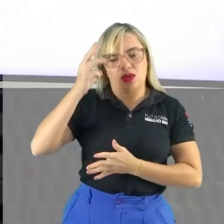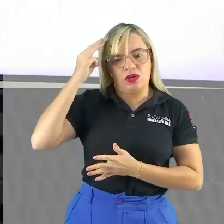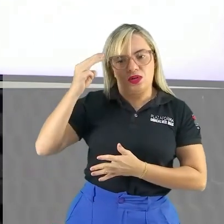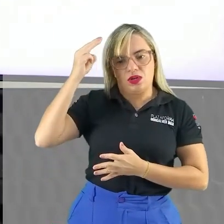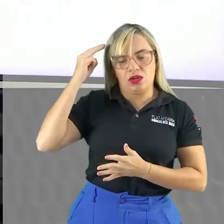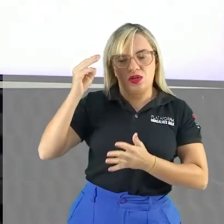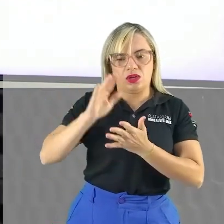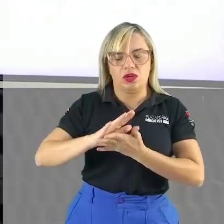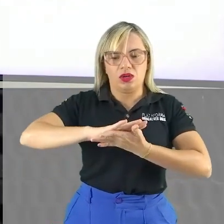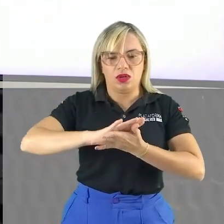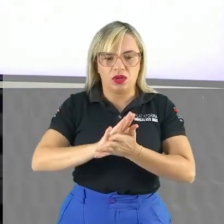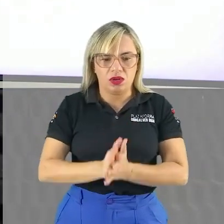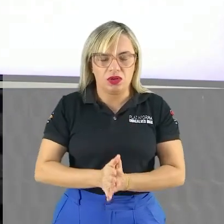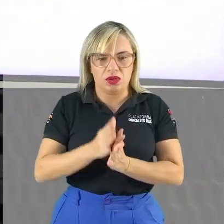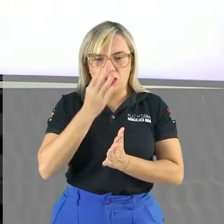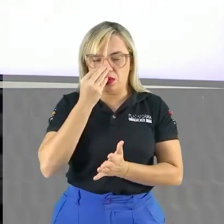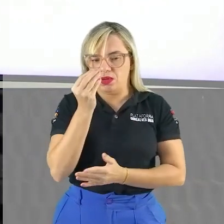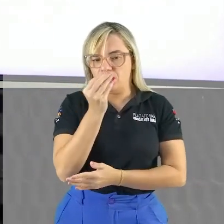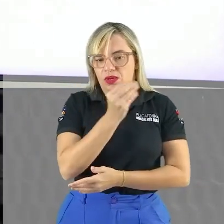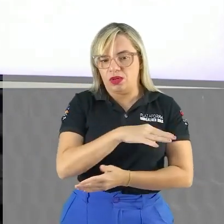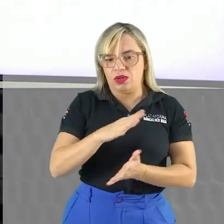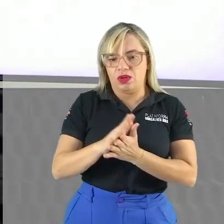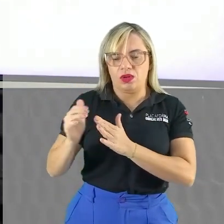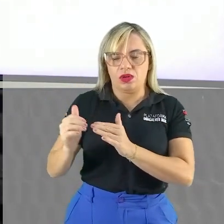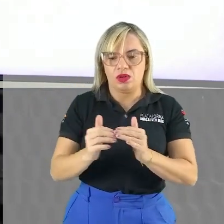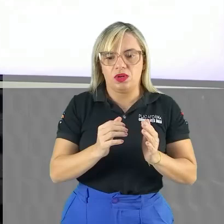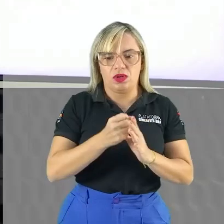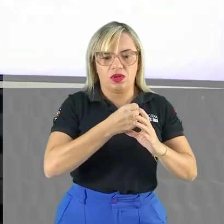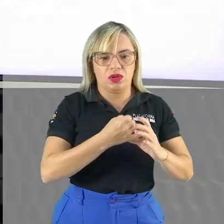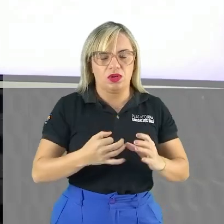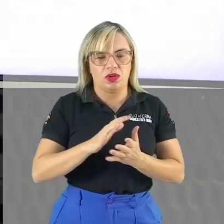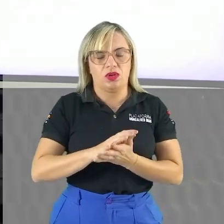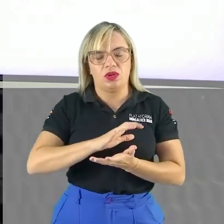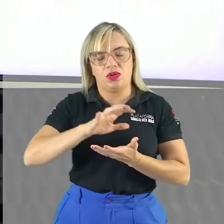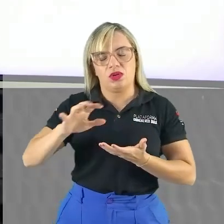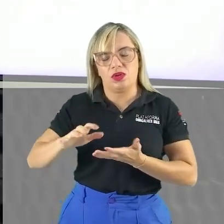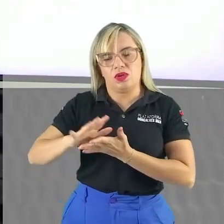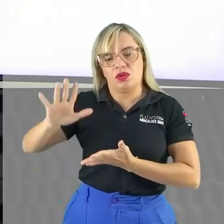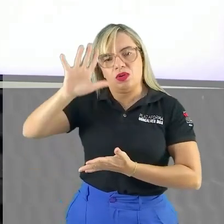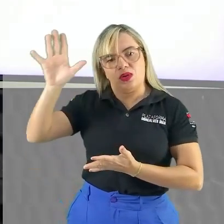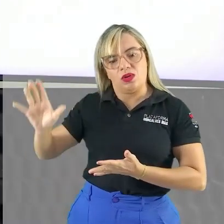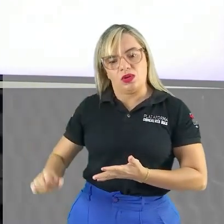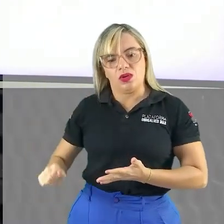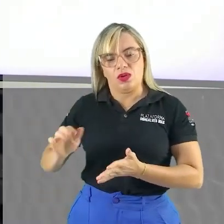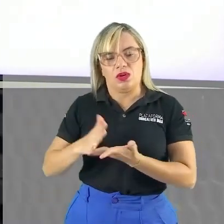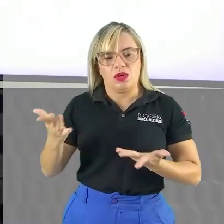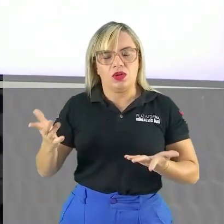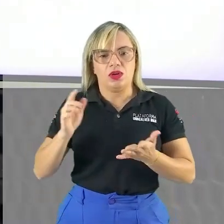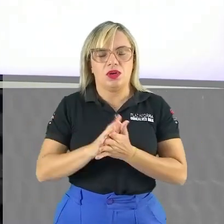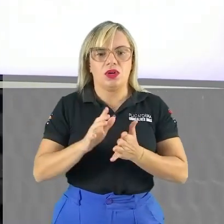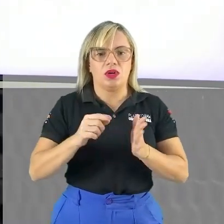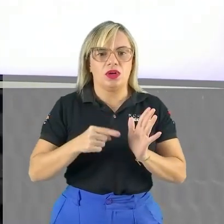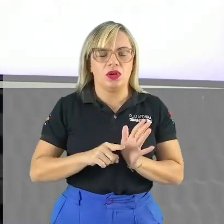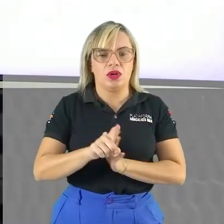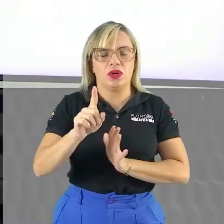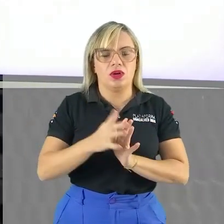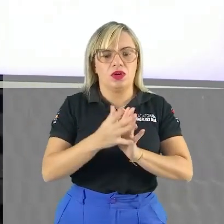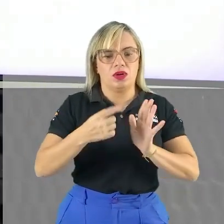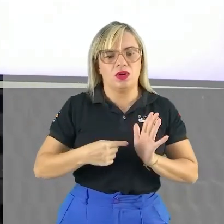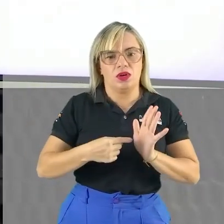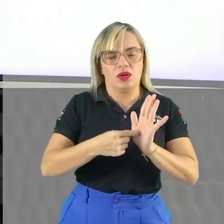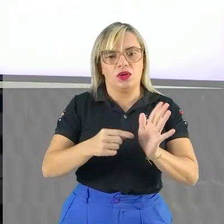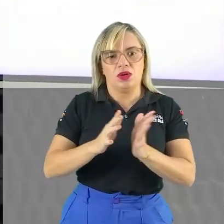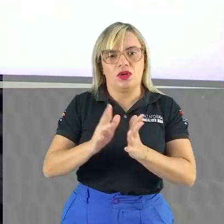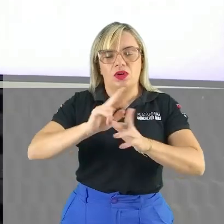e negligencia, respectivamente, os seguintes aspectos do continente africano. Então, olha só, a questão traz